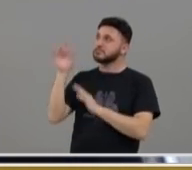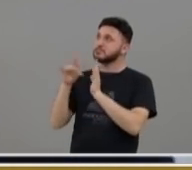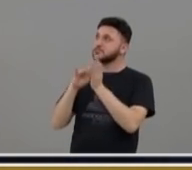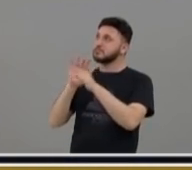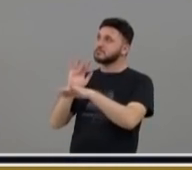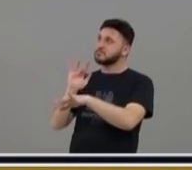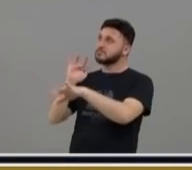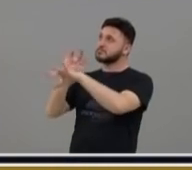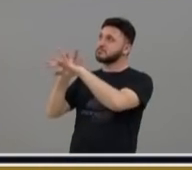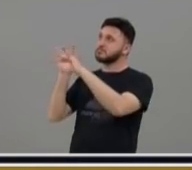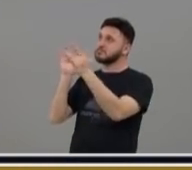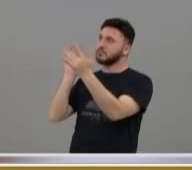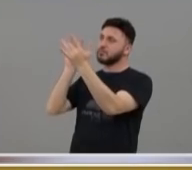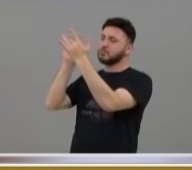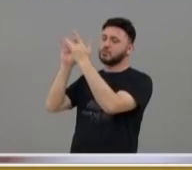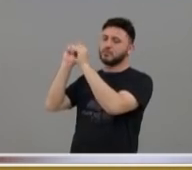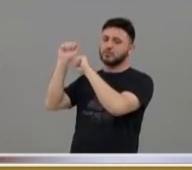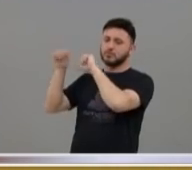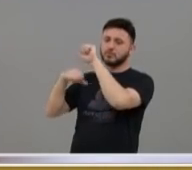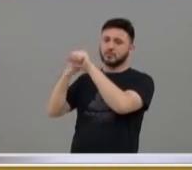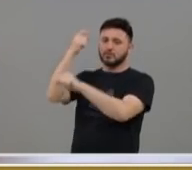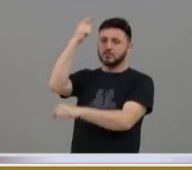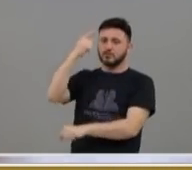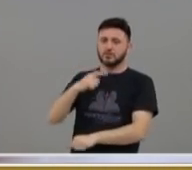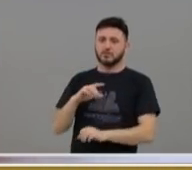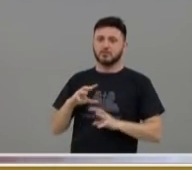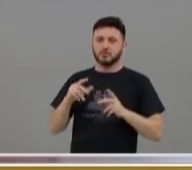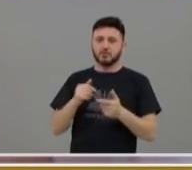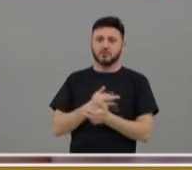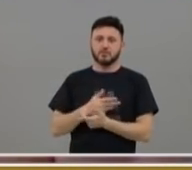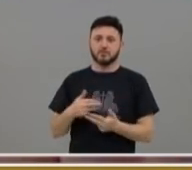Ele transforma tudo. Transforma, Jesus.